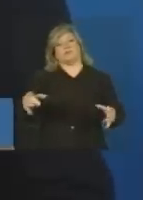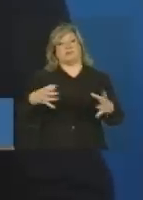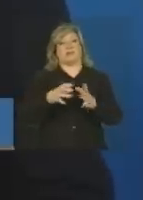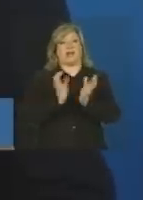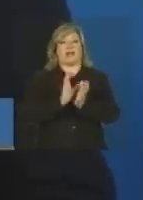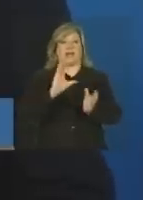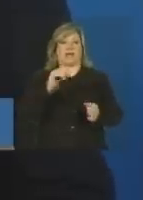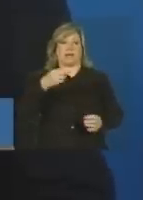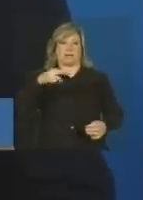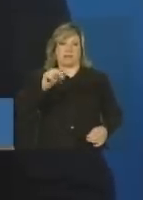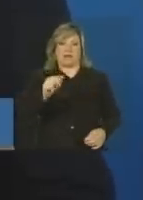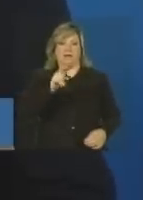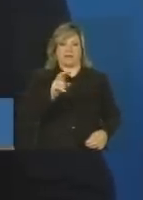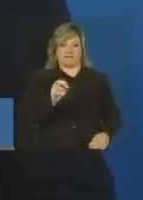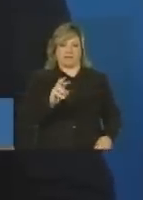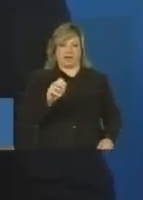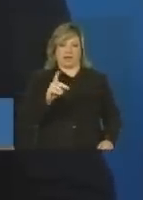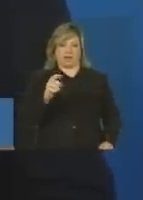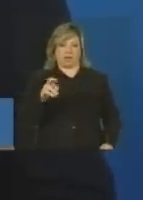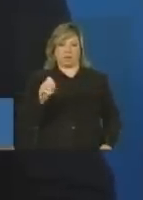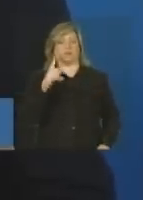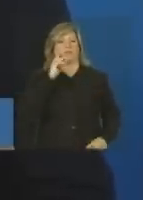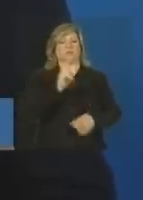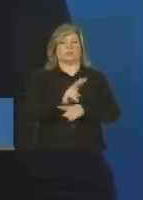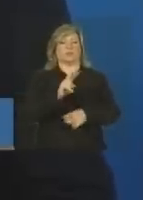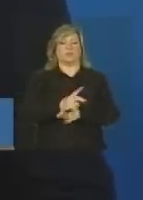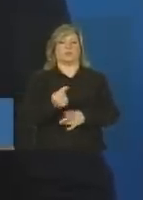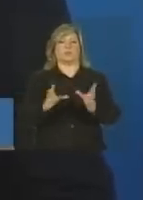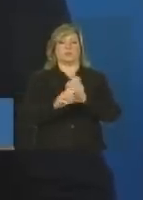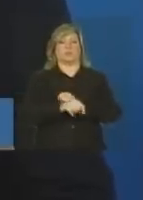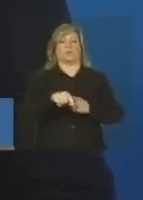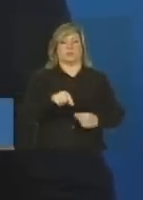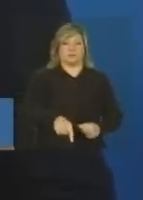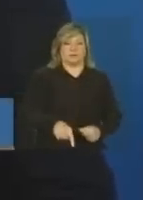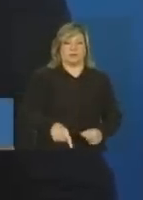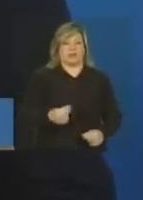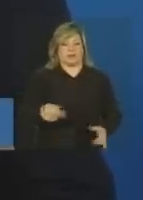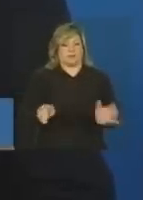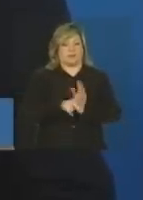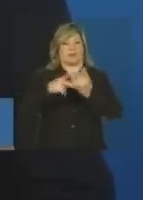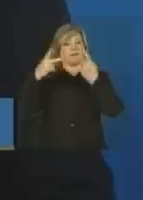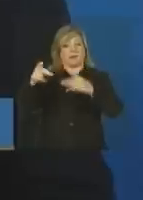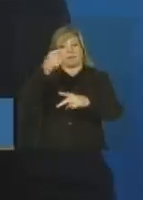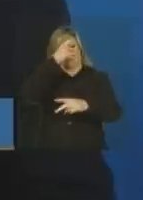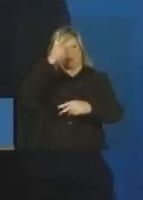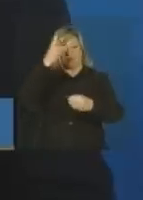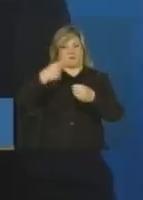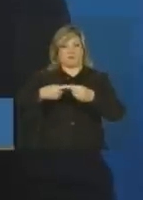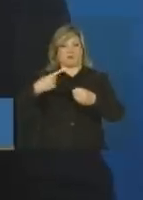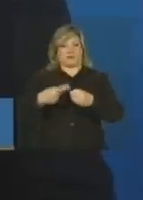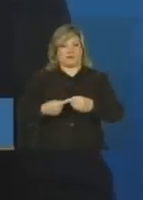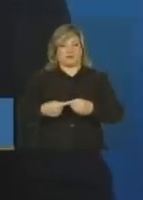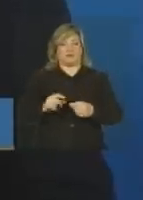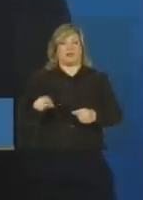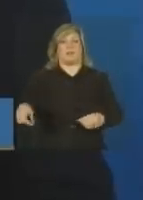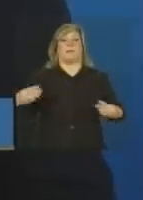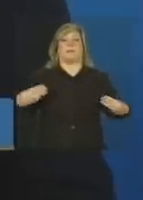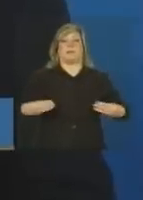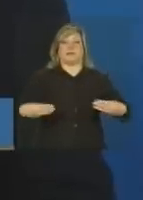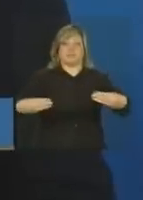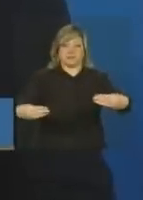Vereadores, né, é que cuida das contas desse recurso. O recurso é do município e o